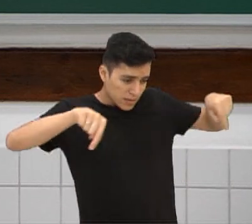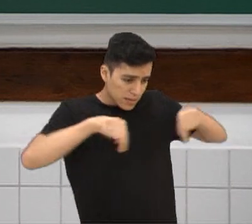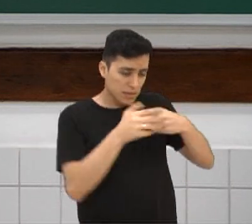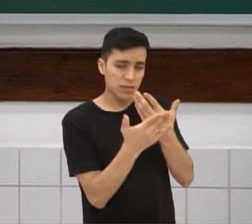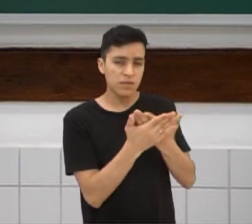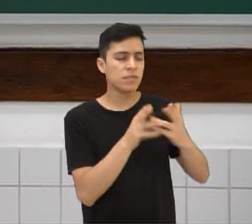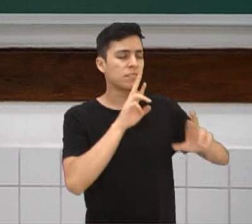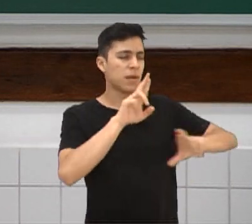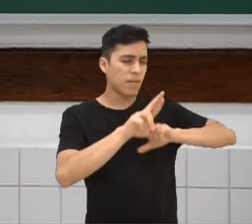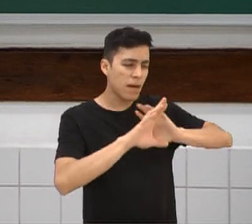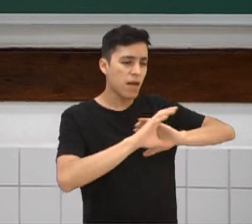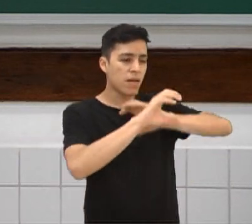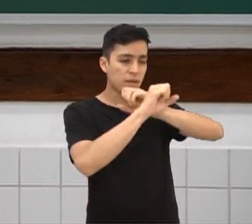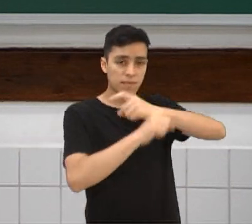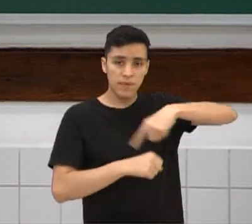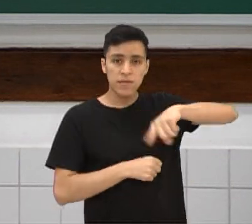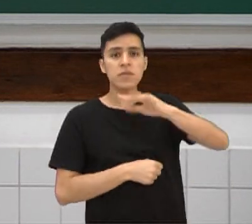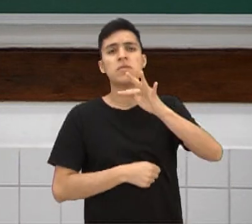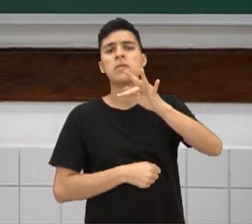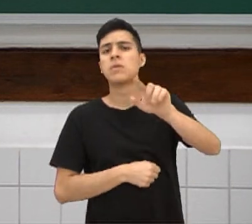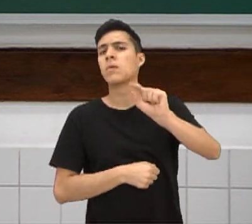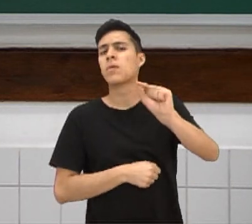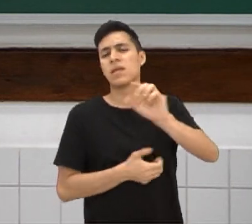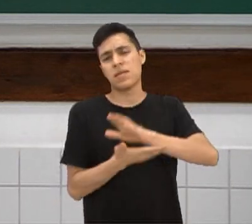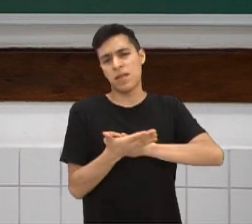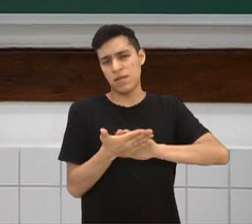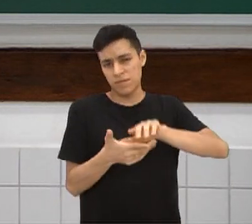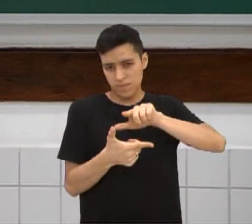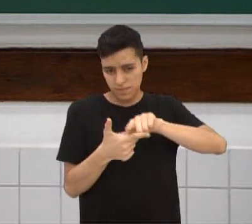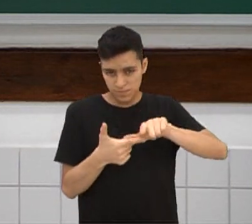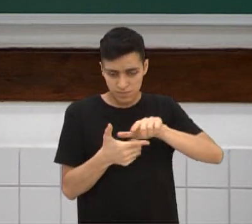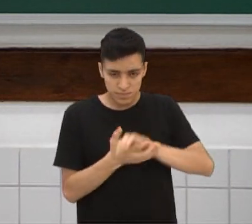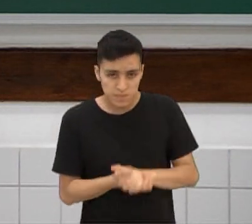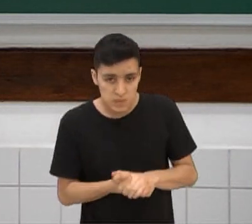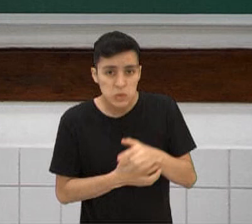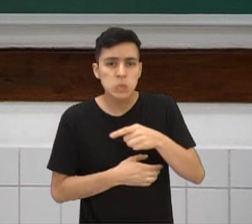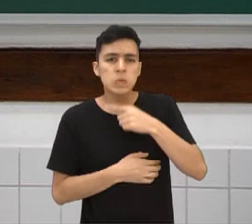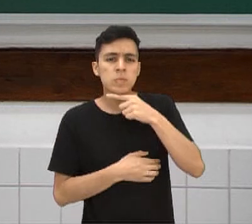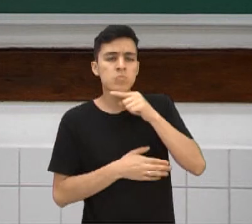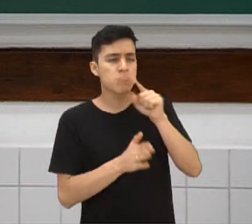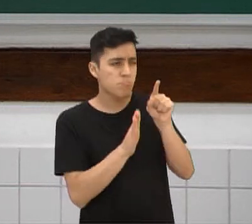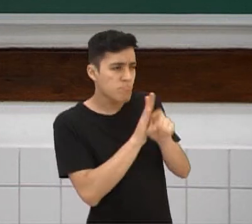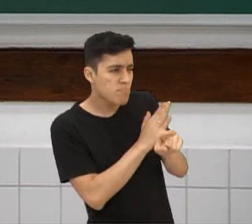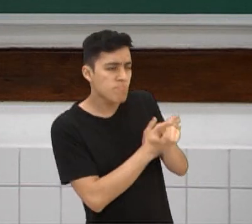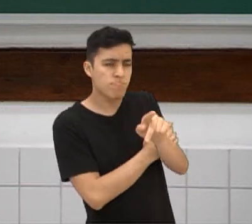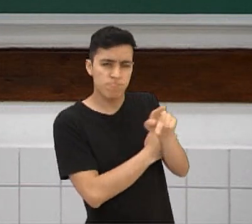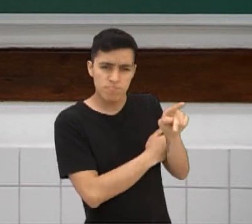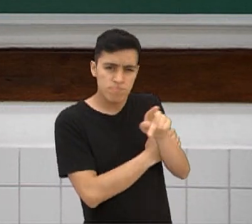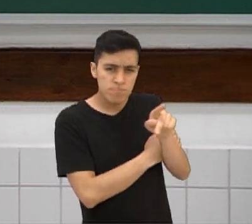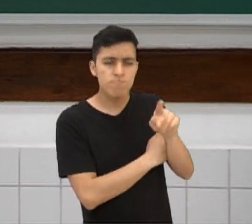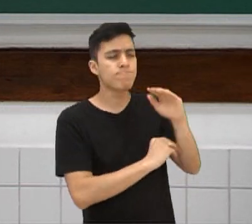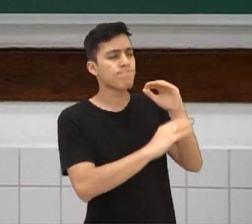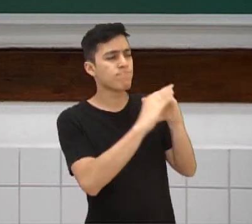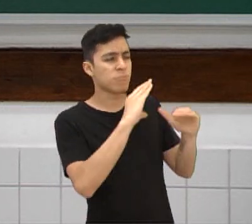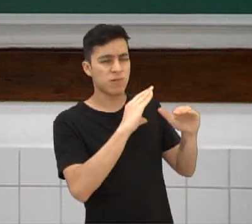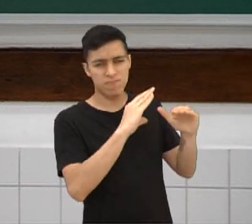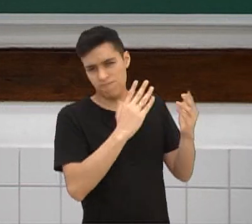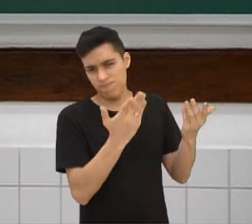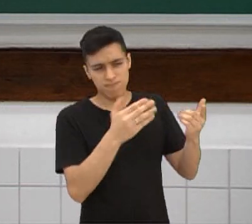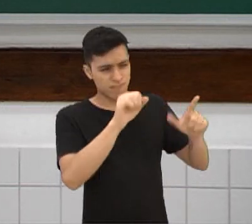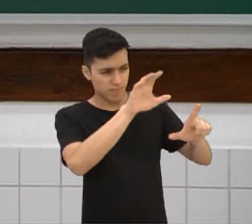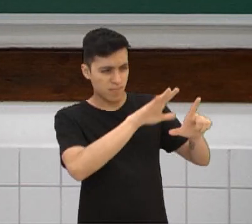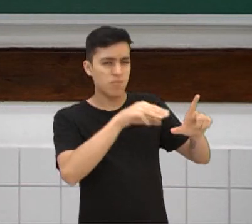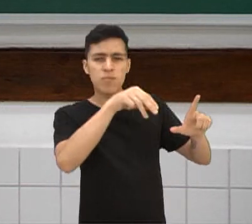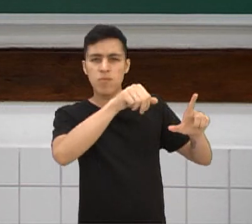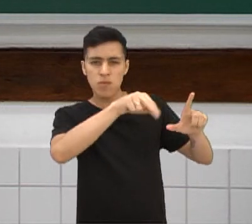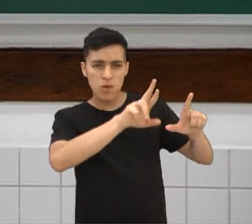para vocês não terem problemas futuros. Em caso de dúvida, entre em contato com o seu professor através do mural da sua sala,